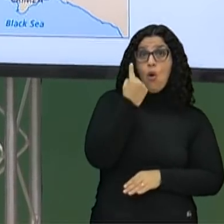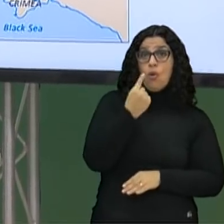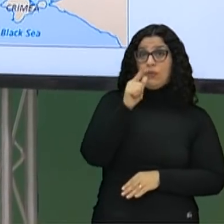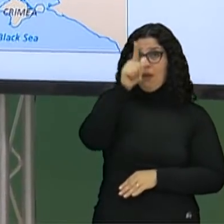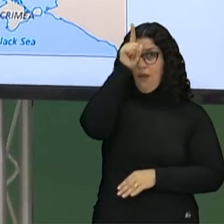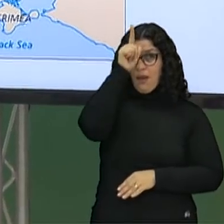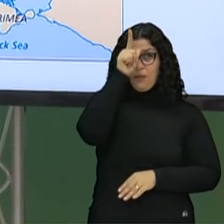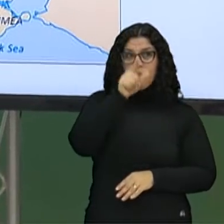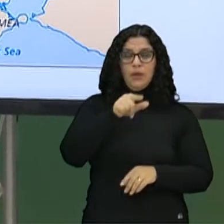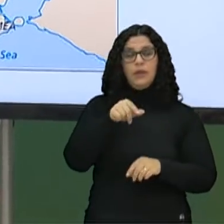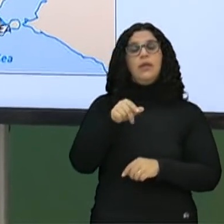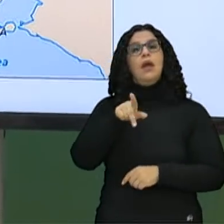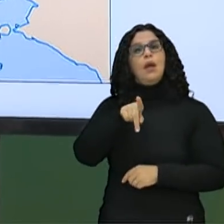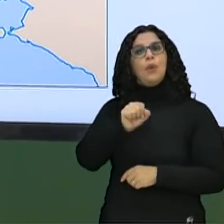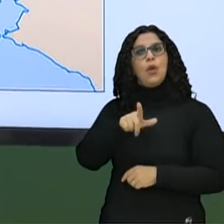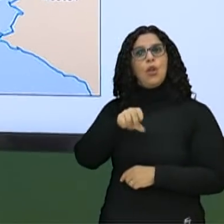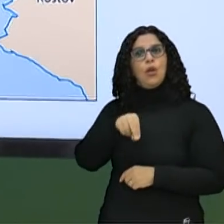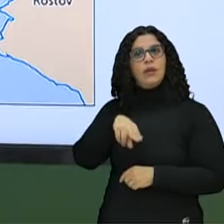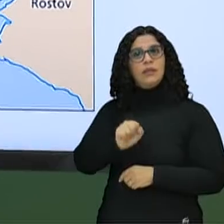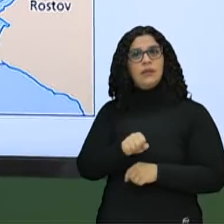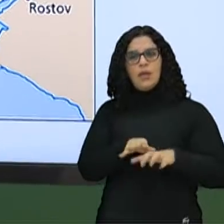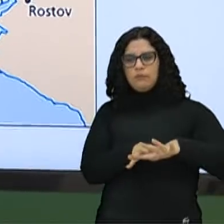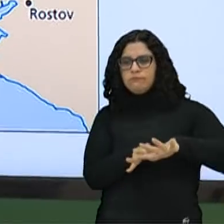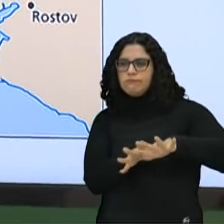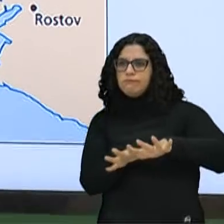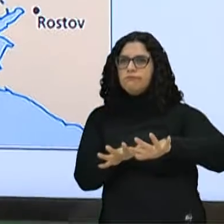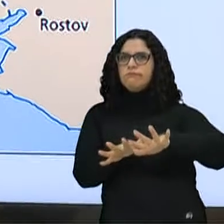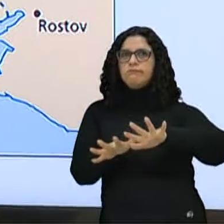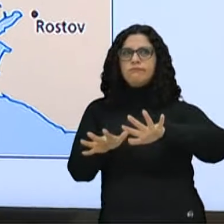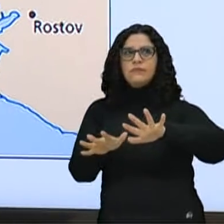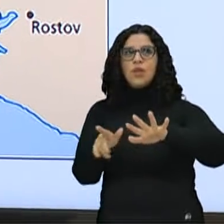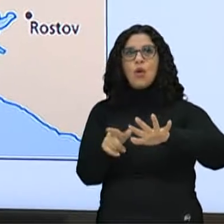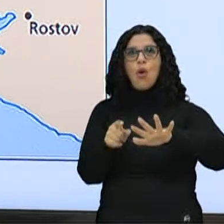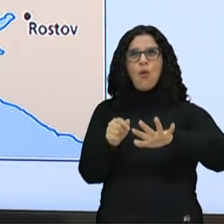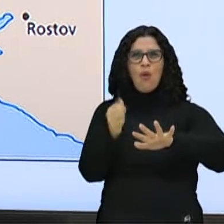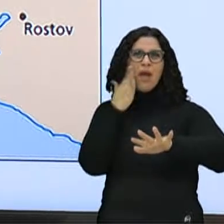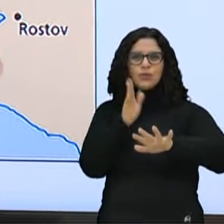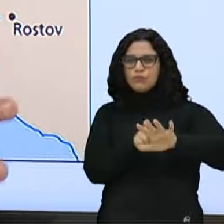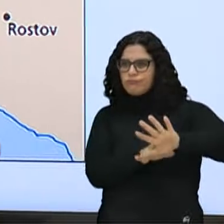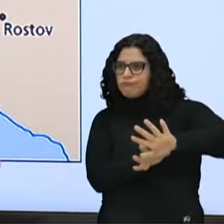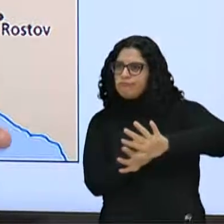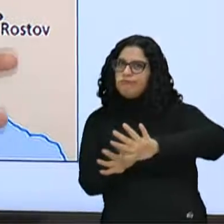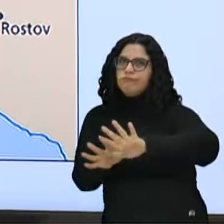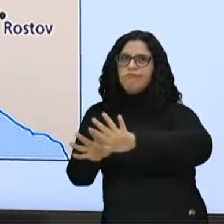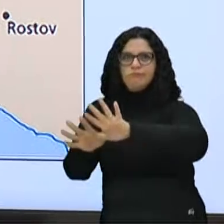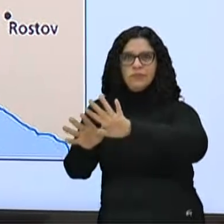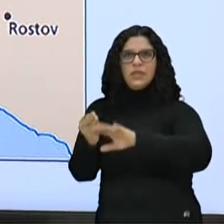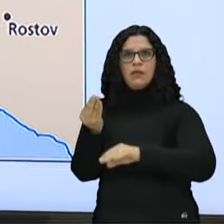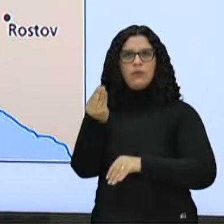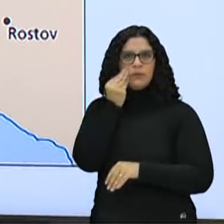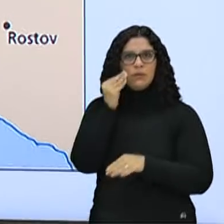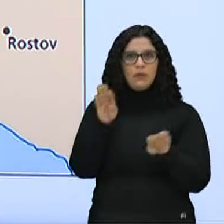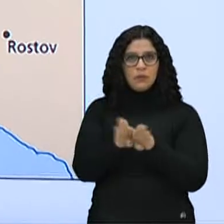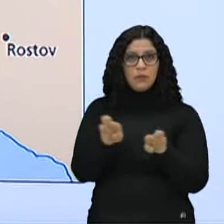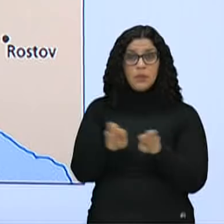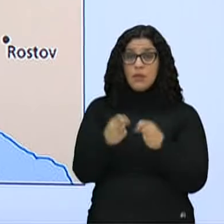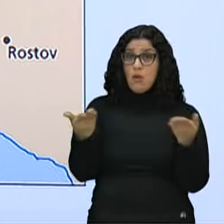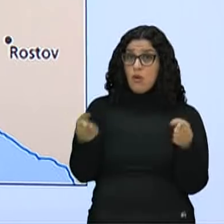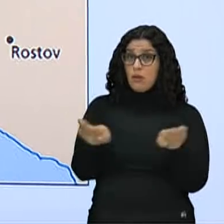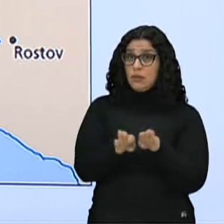a Polônia e então a Operação Barbarossa, esse ataque ao leste. Aqui então a União